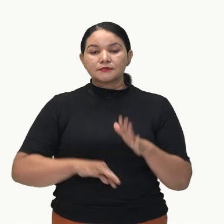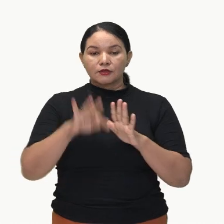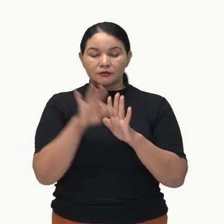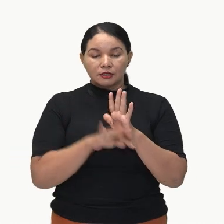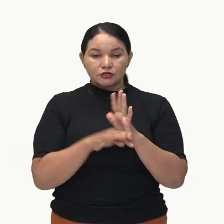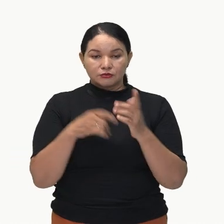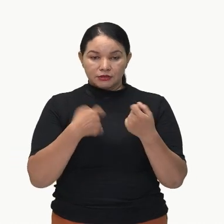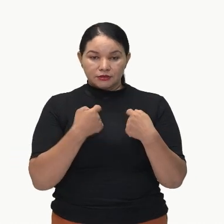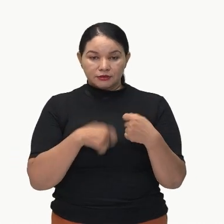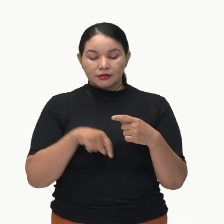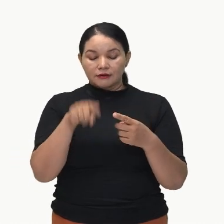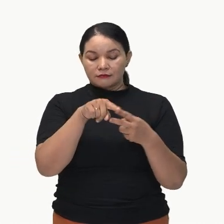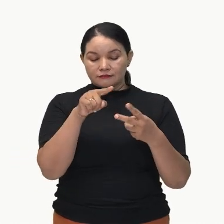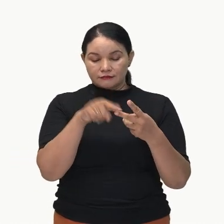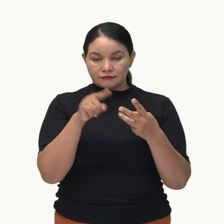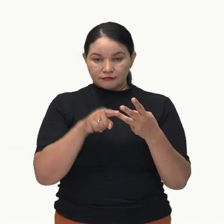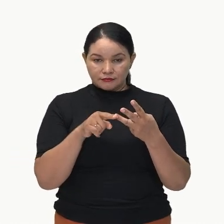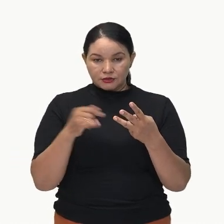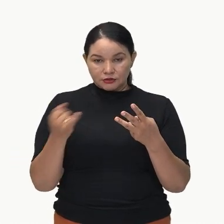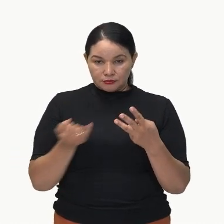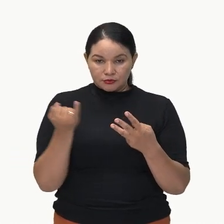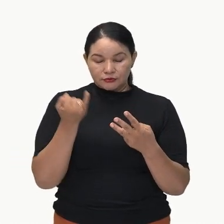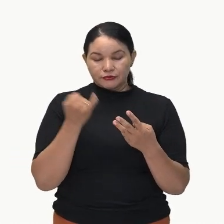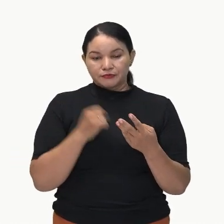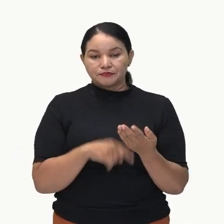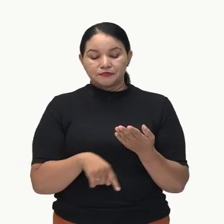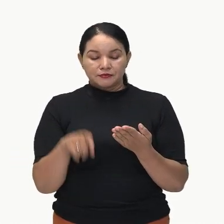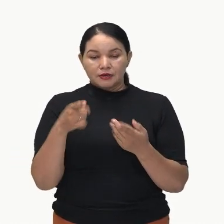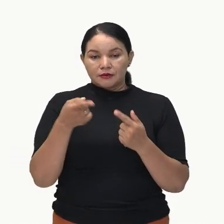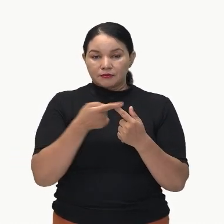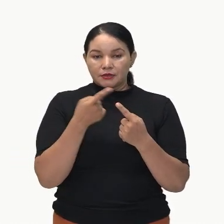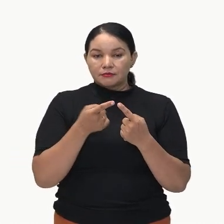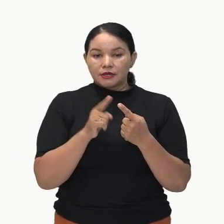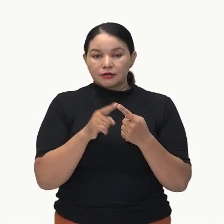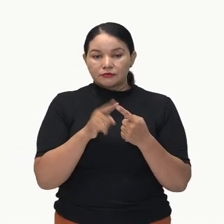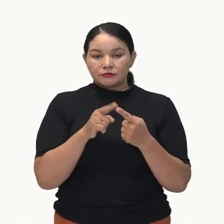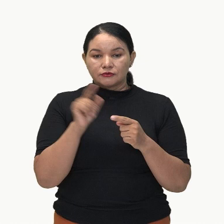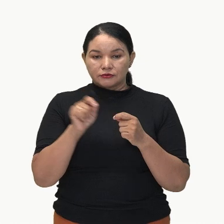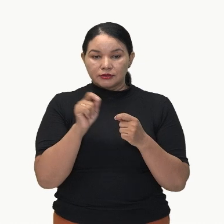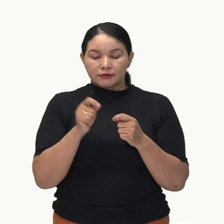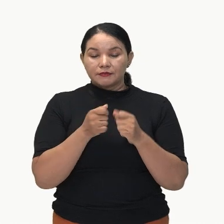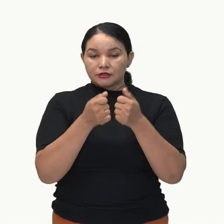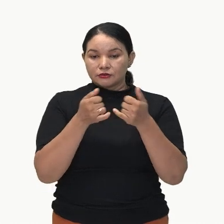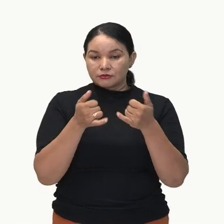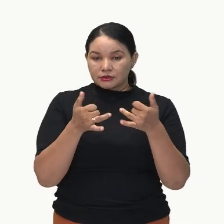conter 3 pontos. O primeiro, la explicación